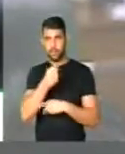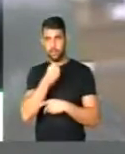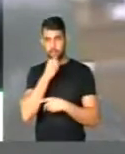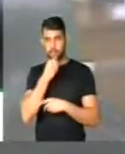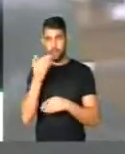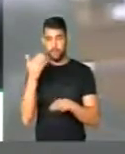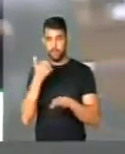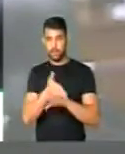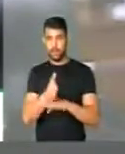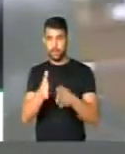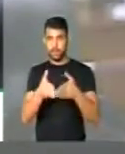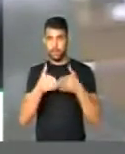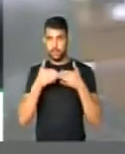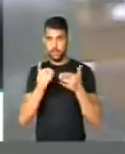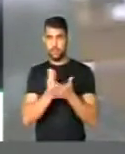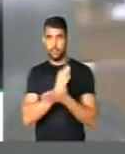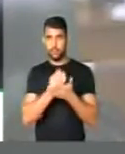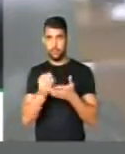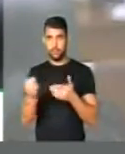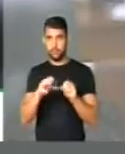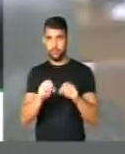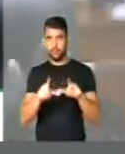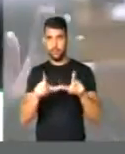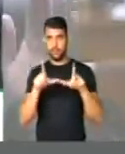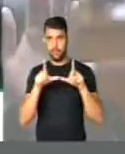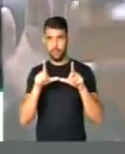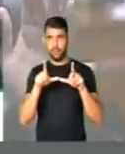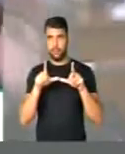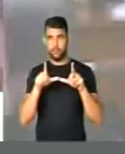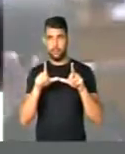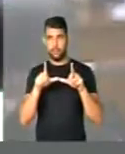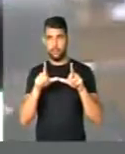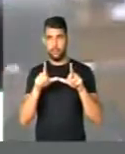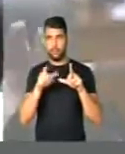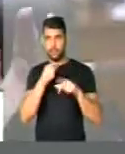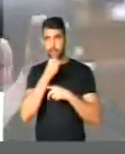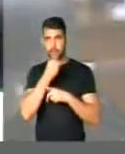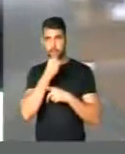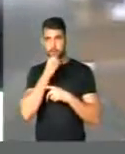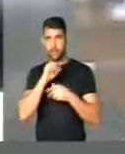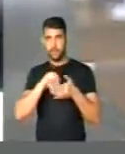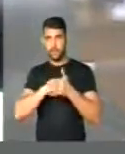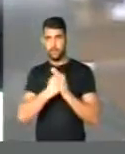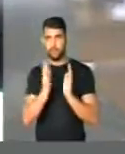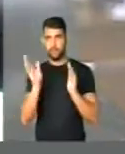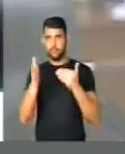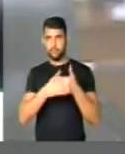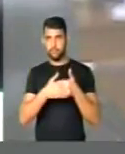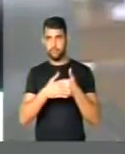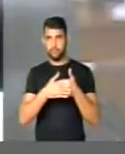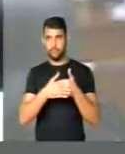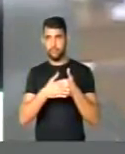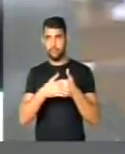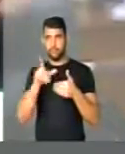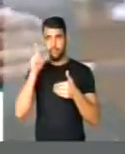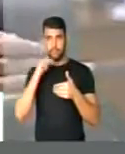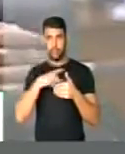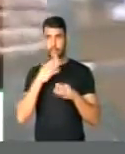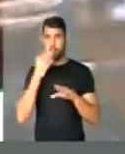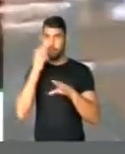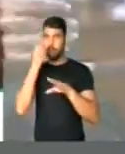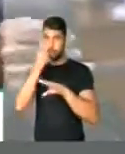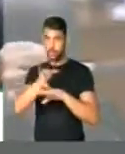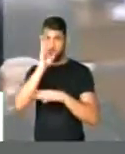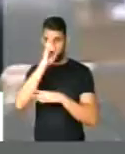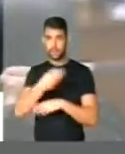microfone solicitando novo painel. Os microfones estavam desligados. Eu me dirigi a